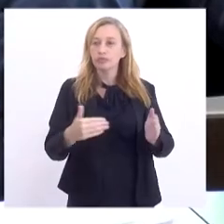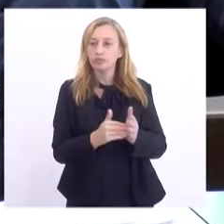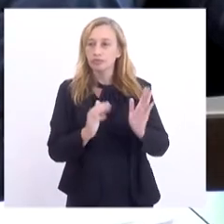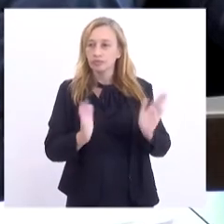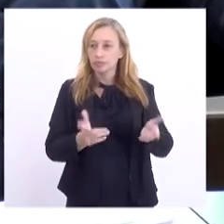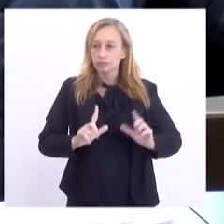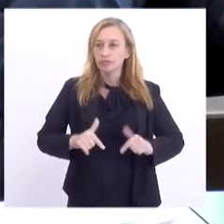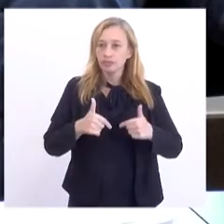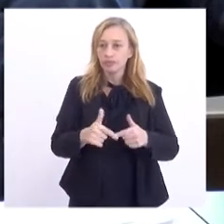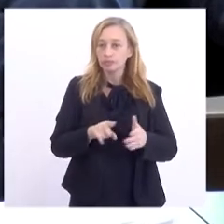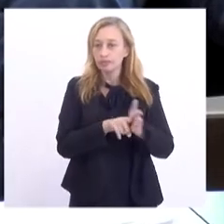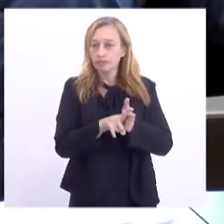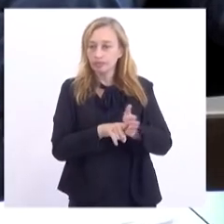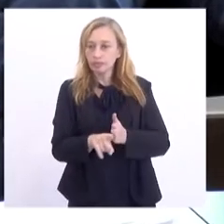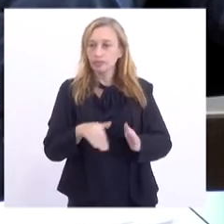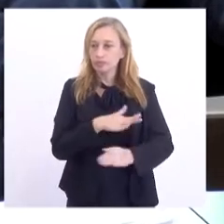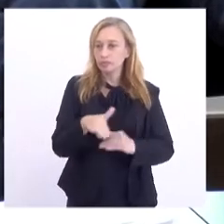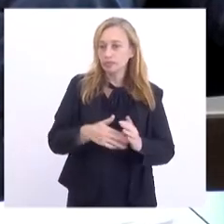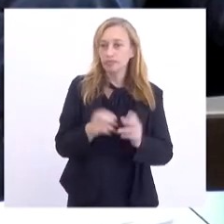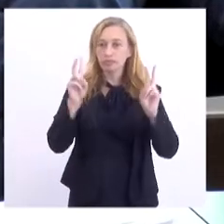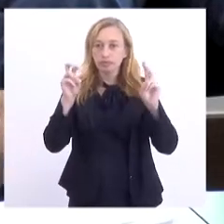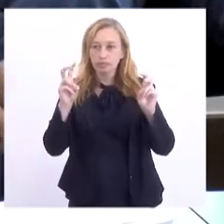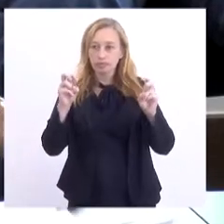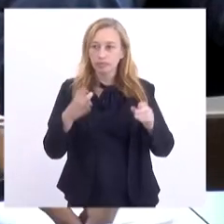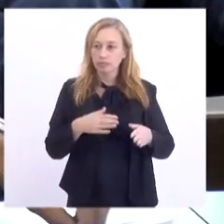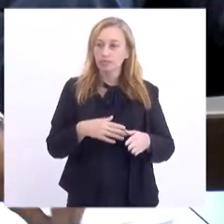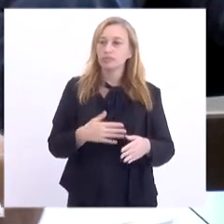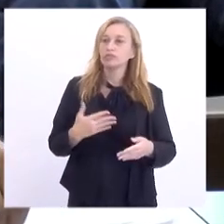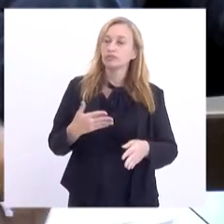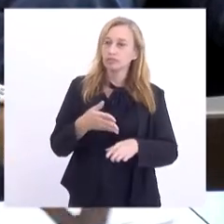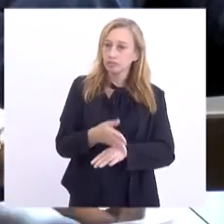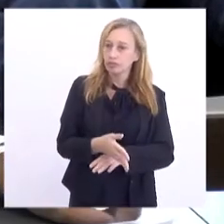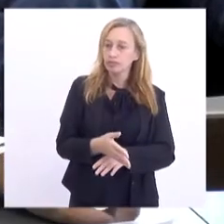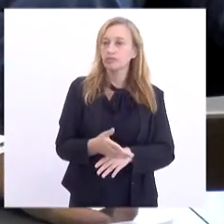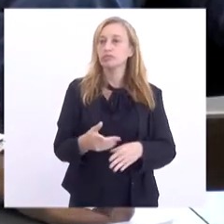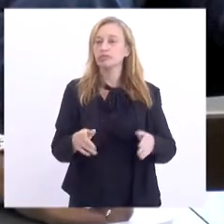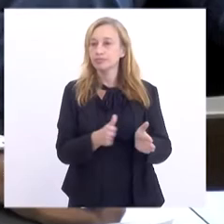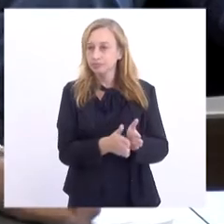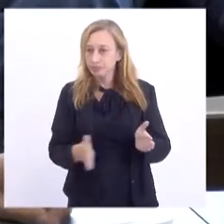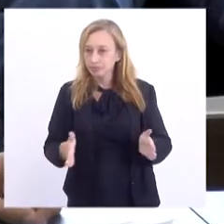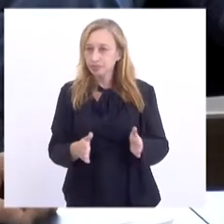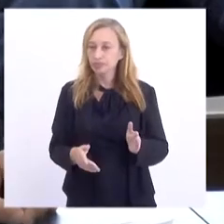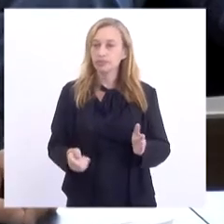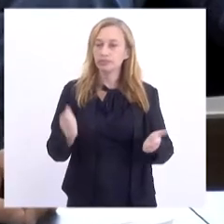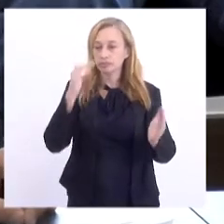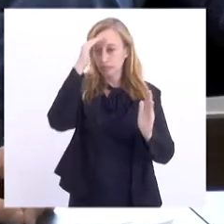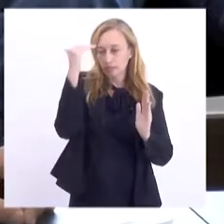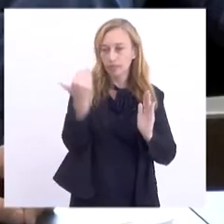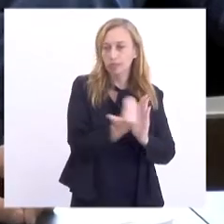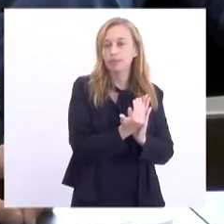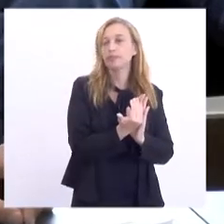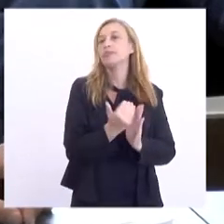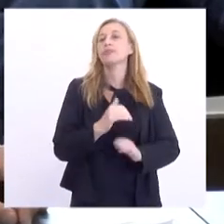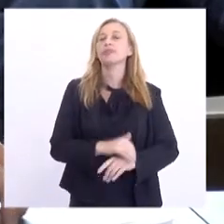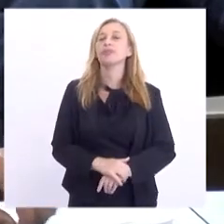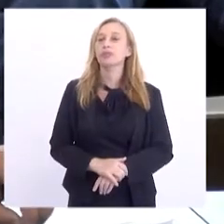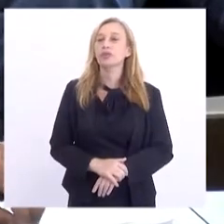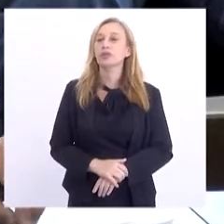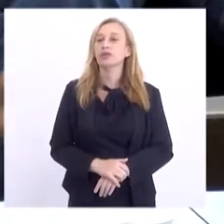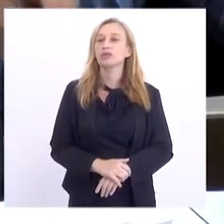hoje e que ele Analisa todas as matérias que são que foram pertinentes ao processo de concessão da